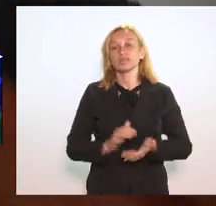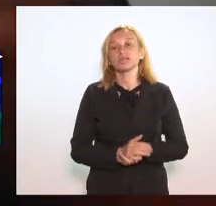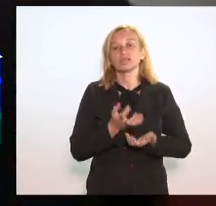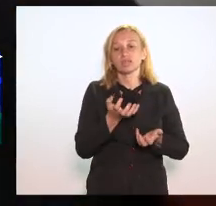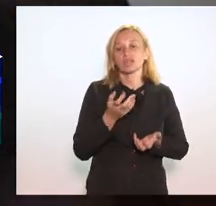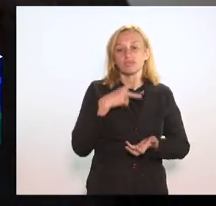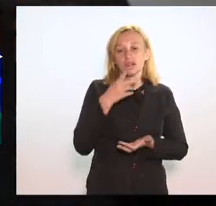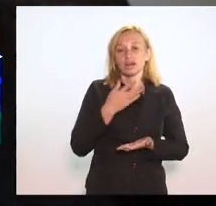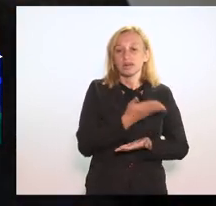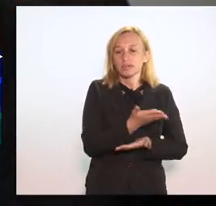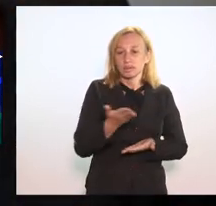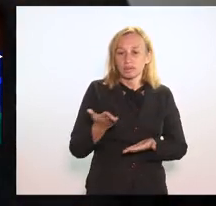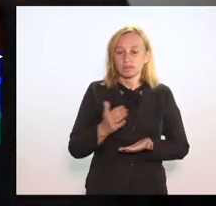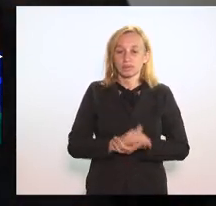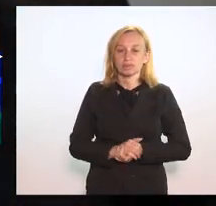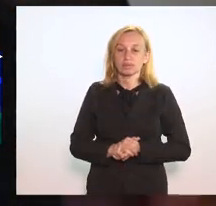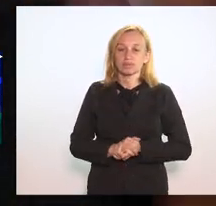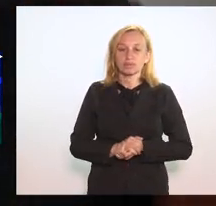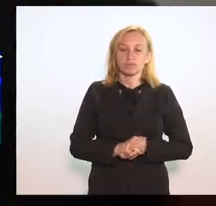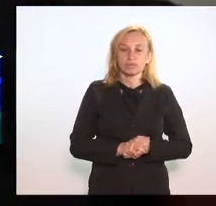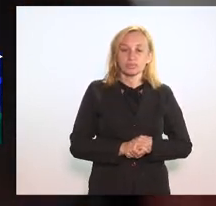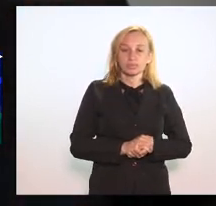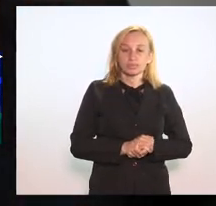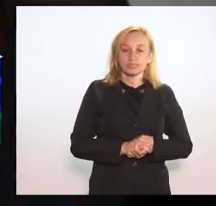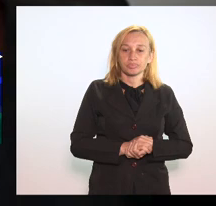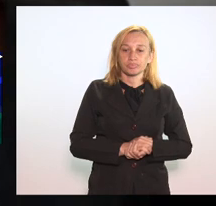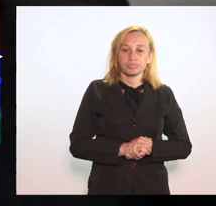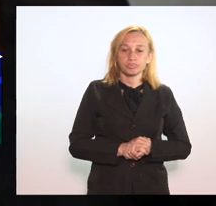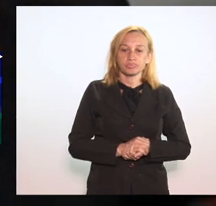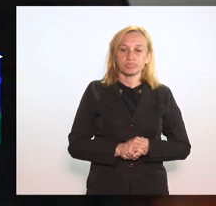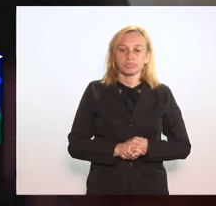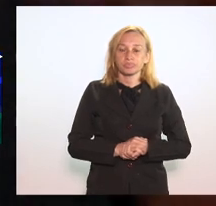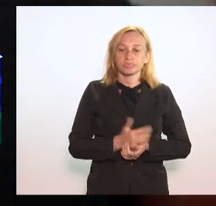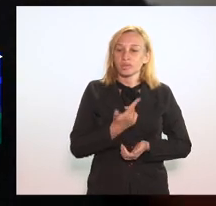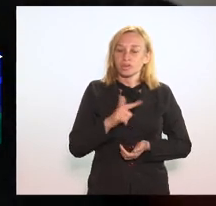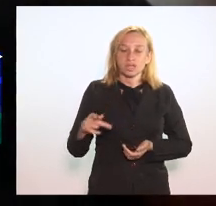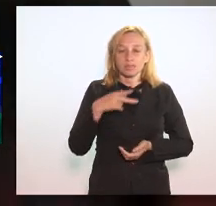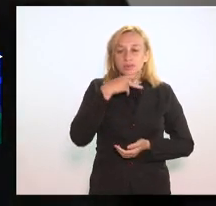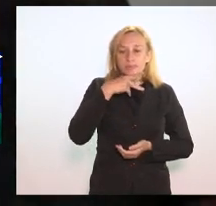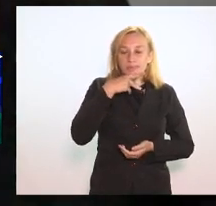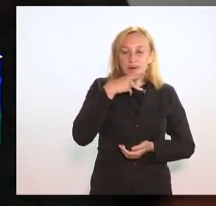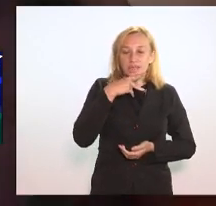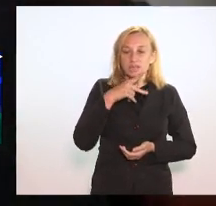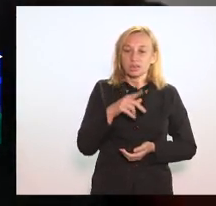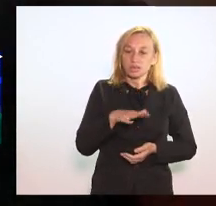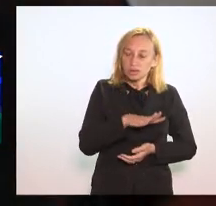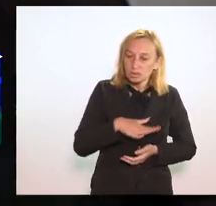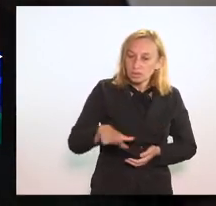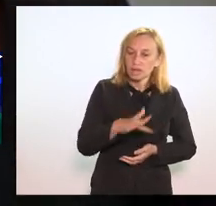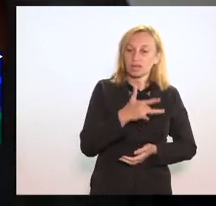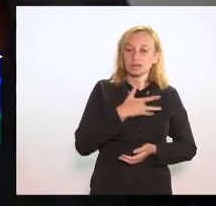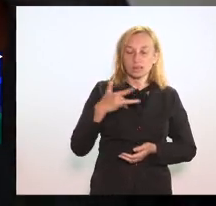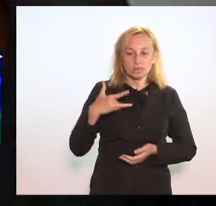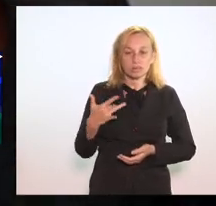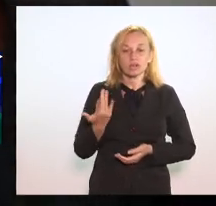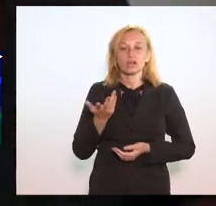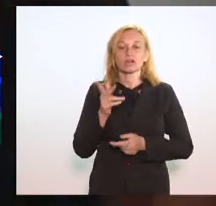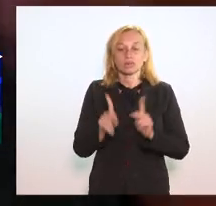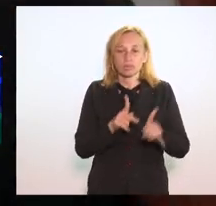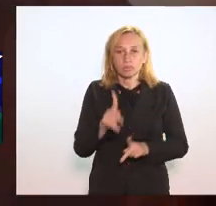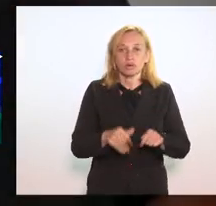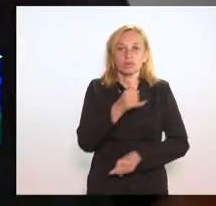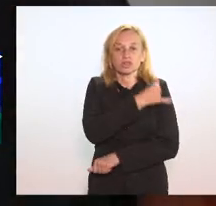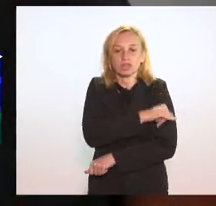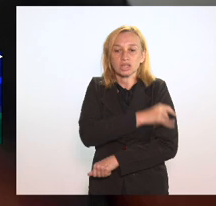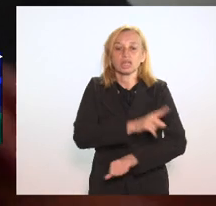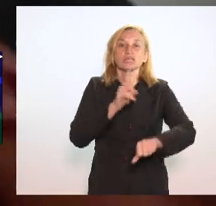colocar para tu pega os meus pais Olá boa não temos partido nós somos a saúde a saúde do povo do Rio de Janeiro